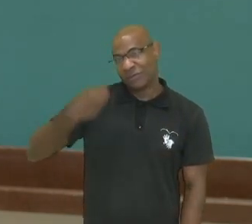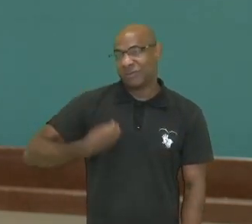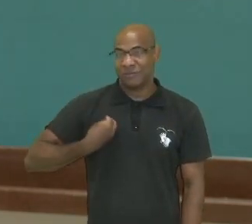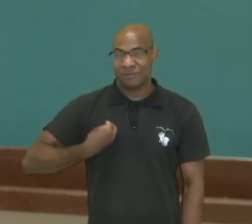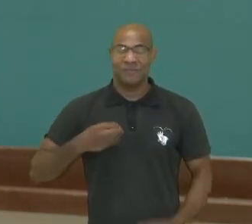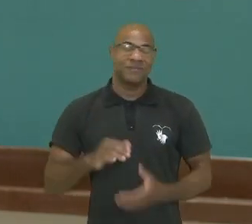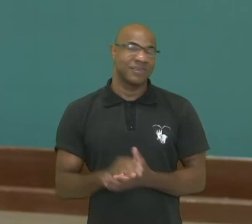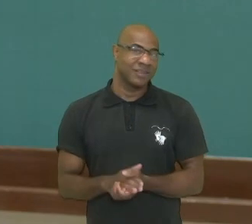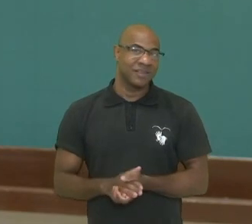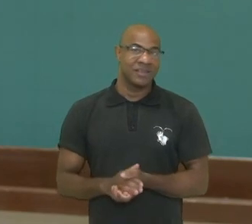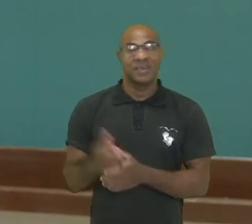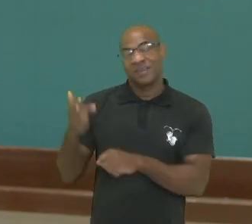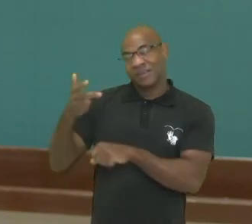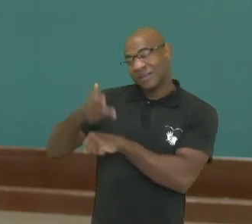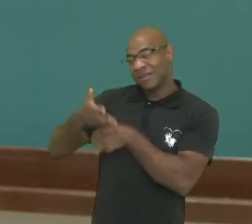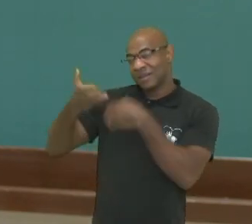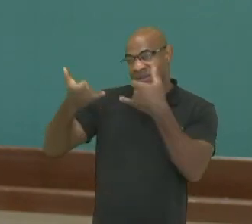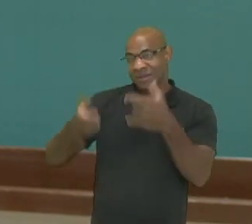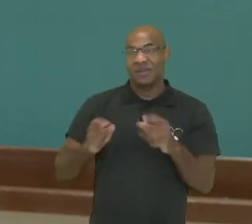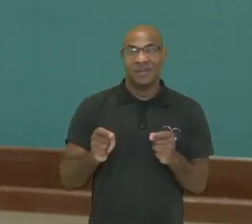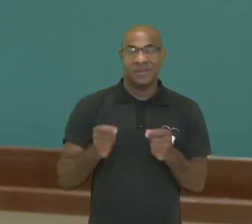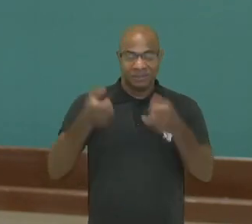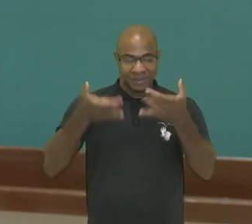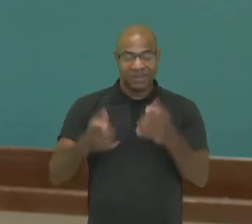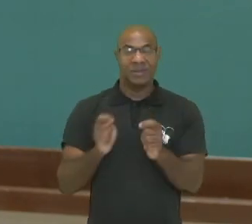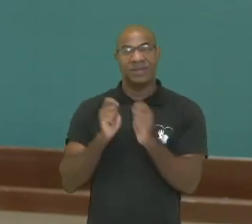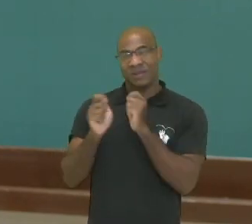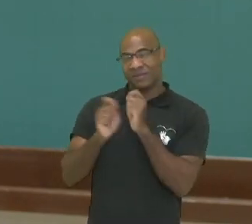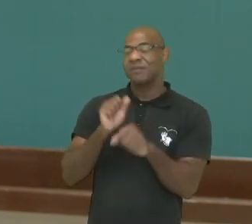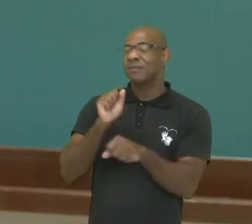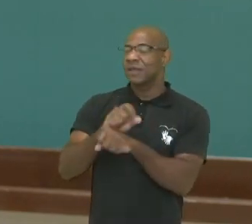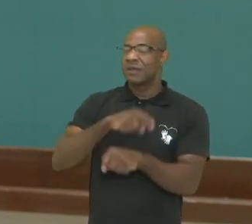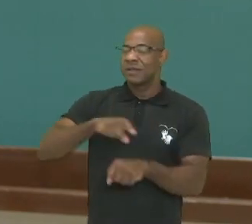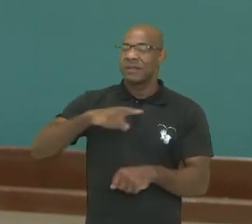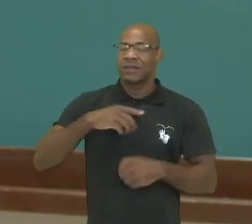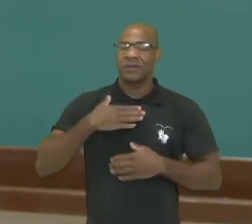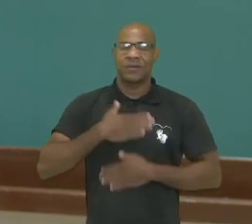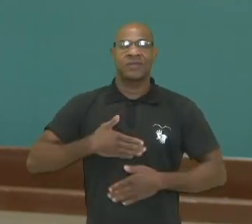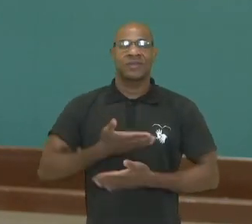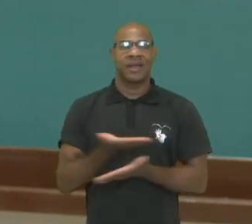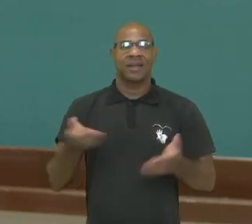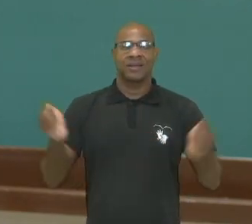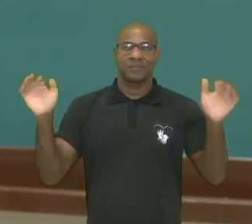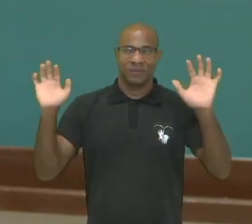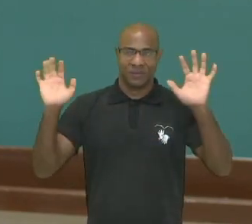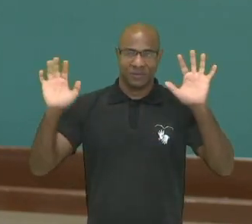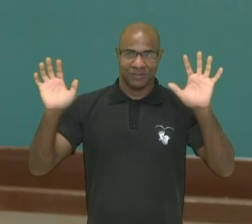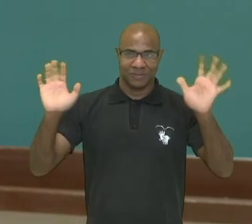Neste vídeo falamos sobre entrevista. Espero que vocês tenham gostado e até breve.